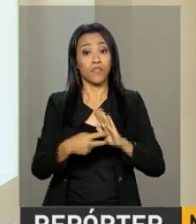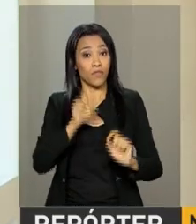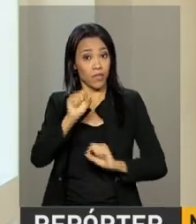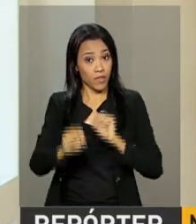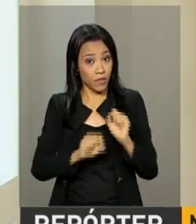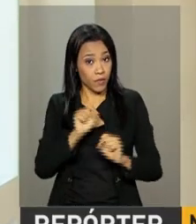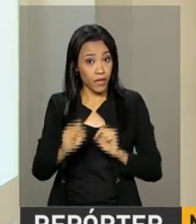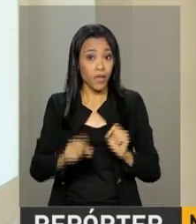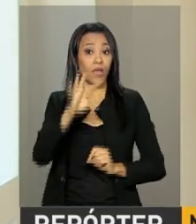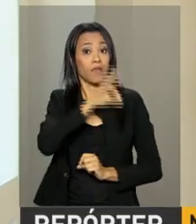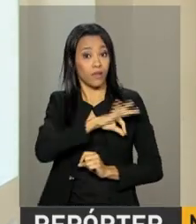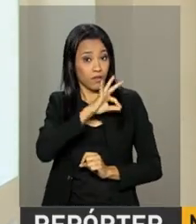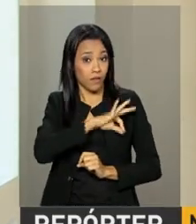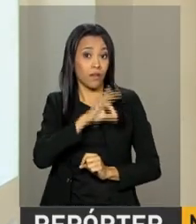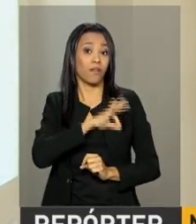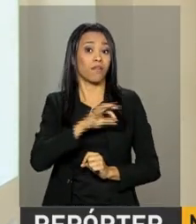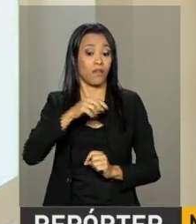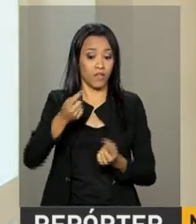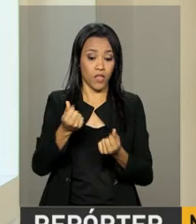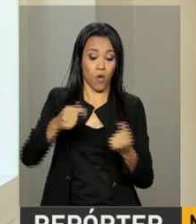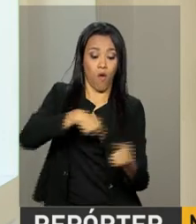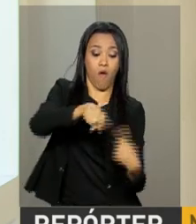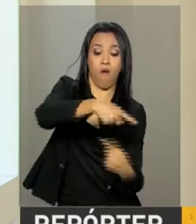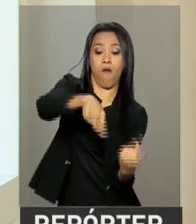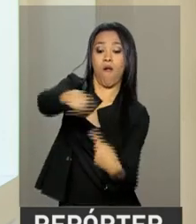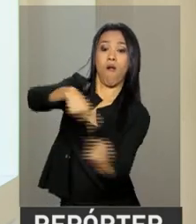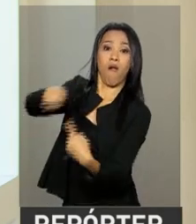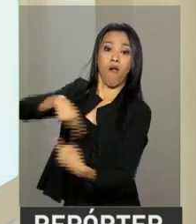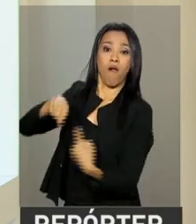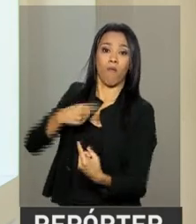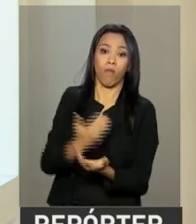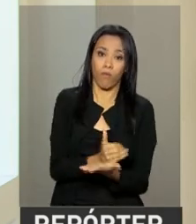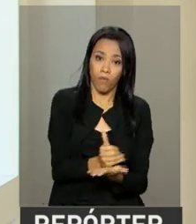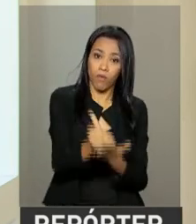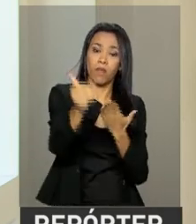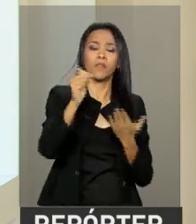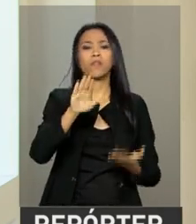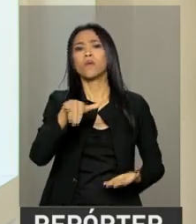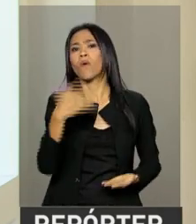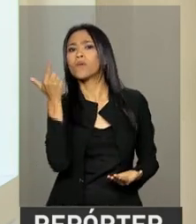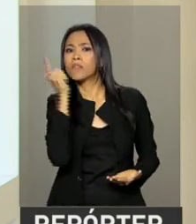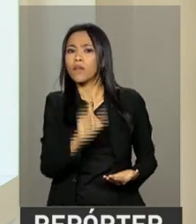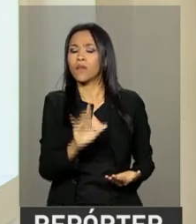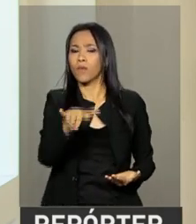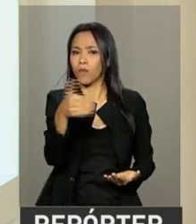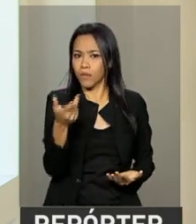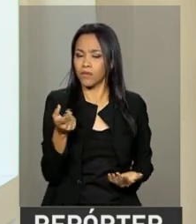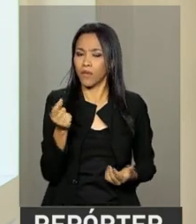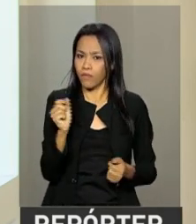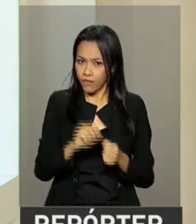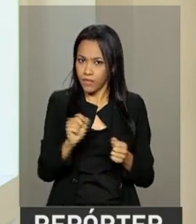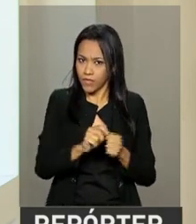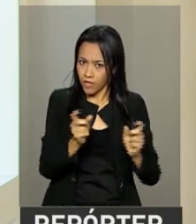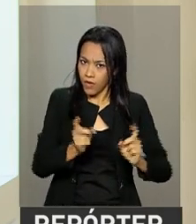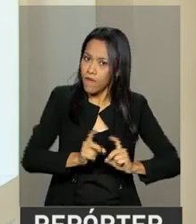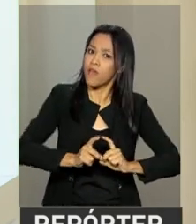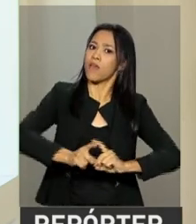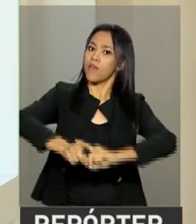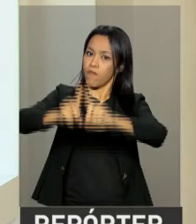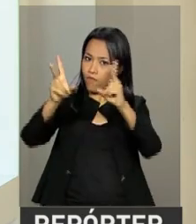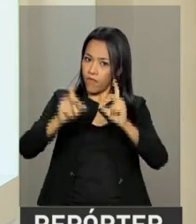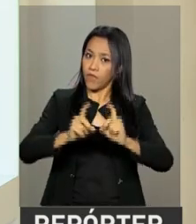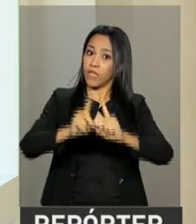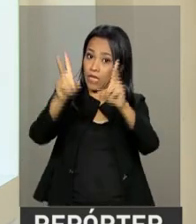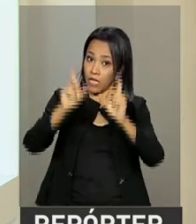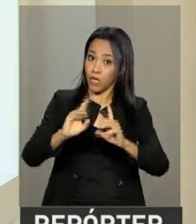renda que circula na economia também momento então só tem benefícios quando você está fazendo exporta som e quando você está obtendo um